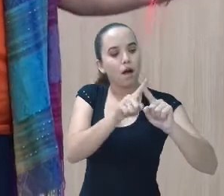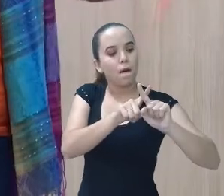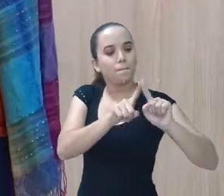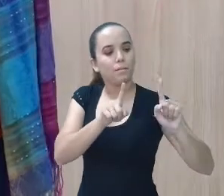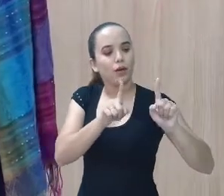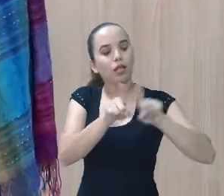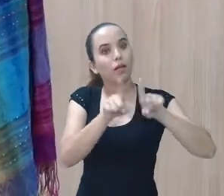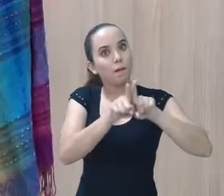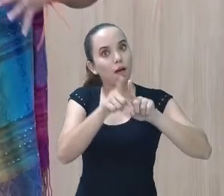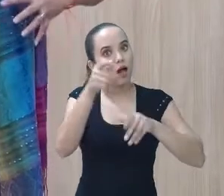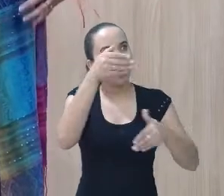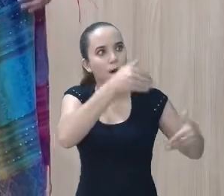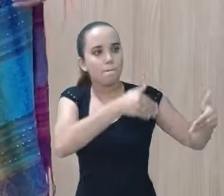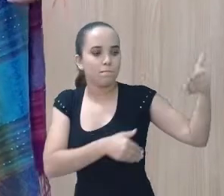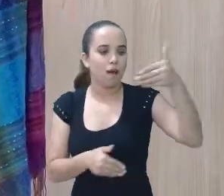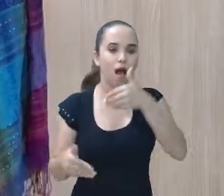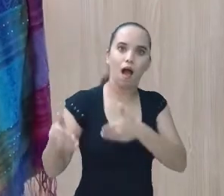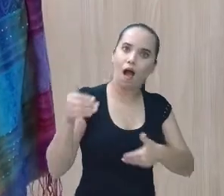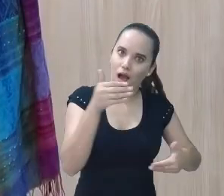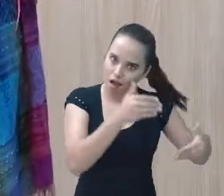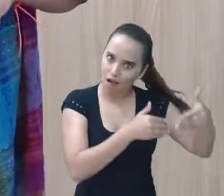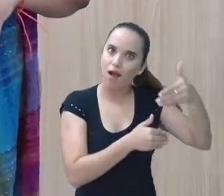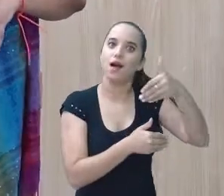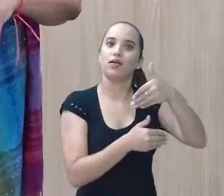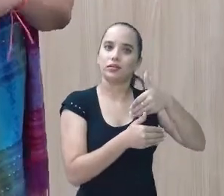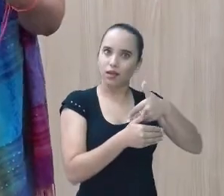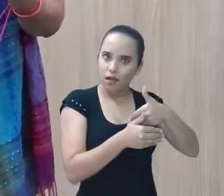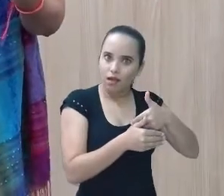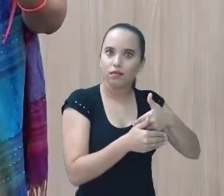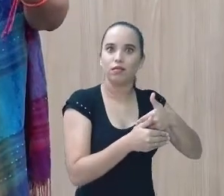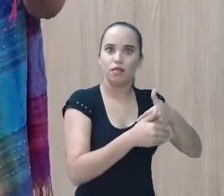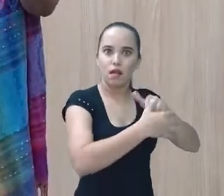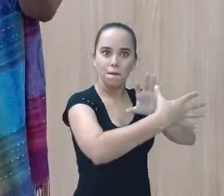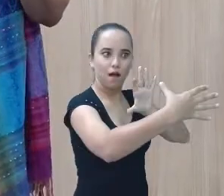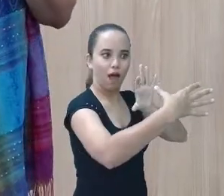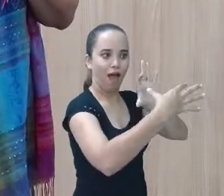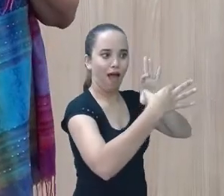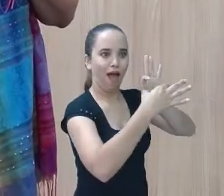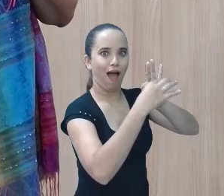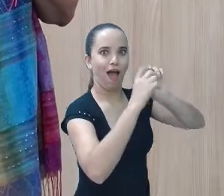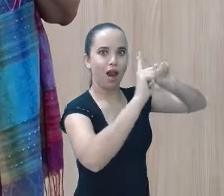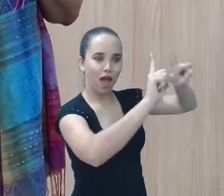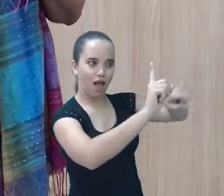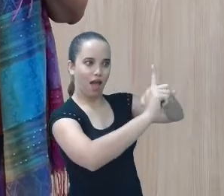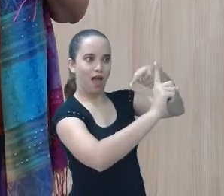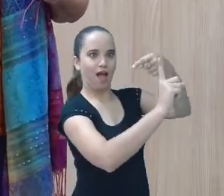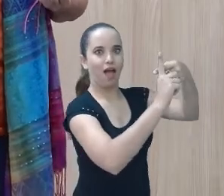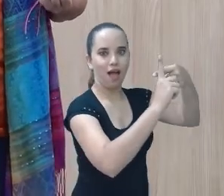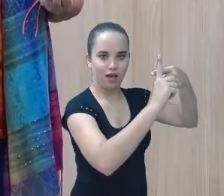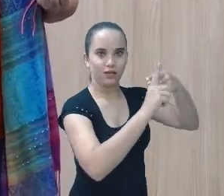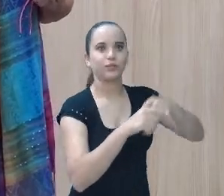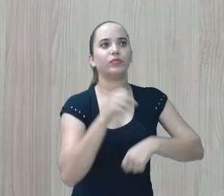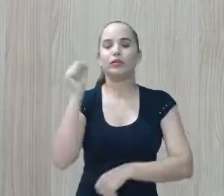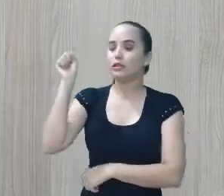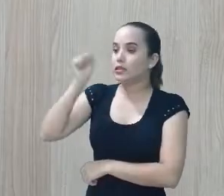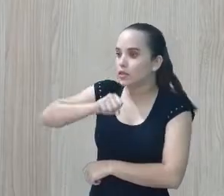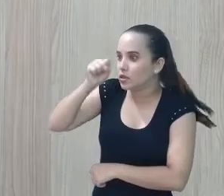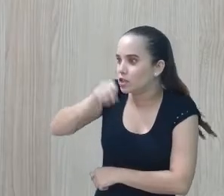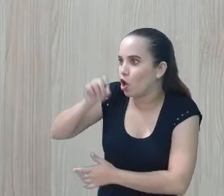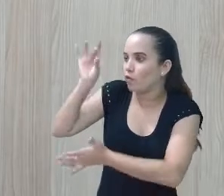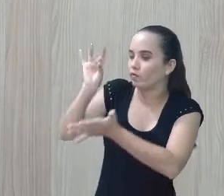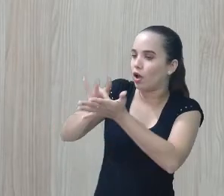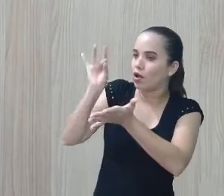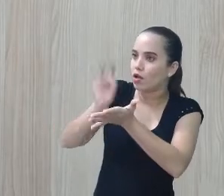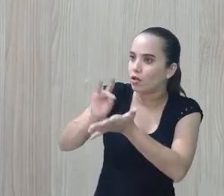realmente participa, ela integra, né? Ela integra. Pois é, ela integra e às vezes ela é